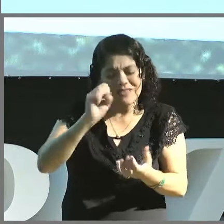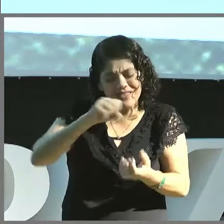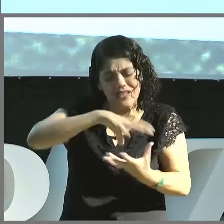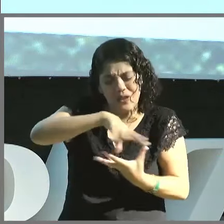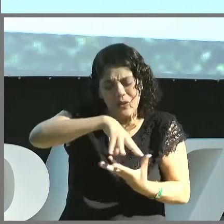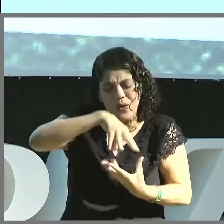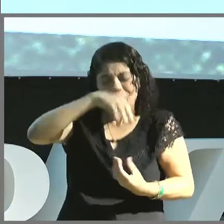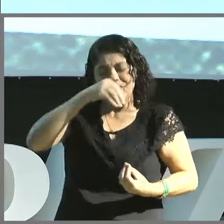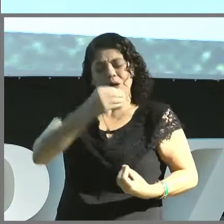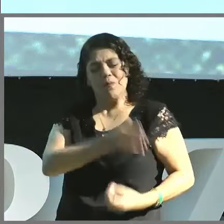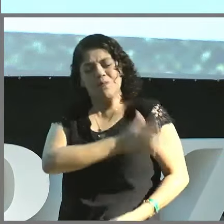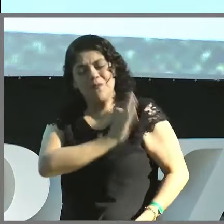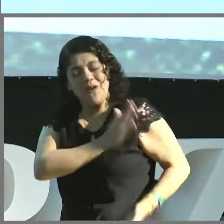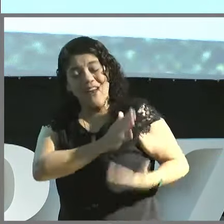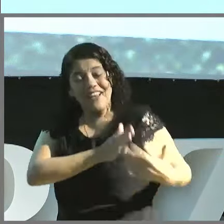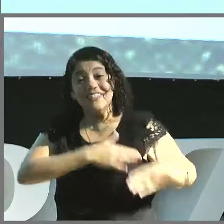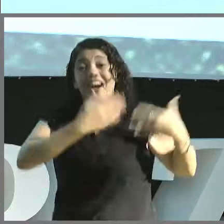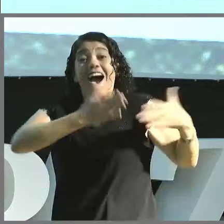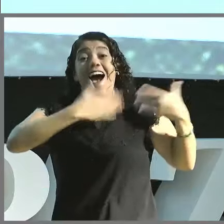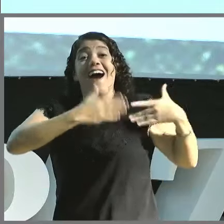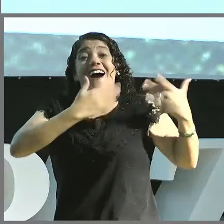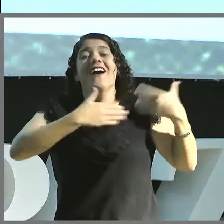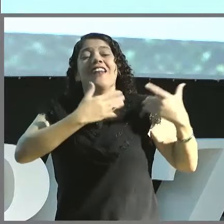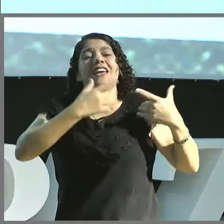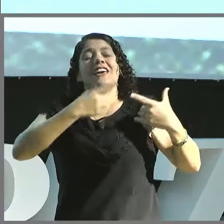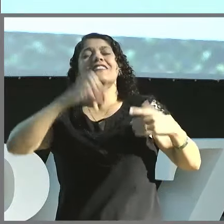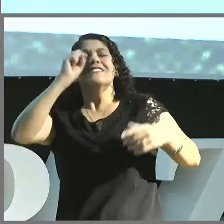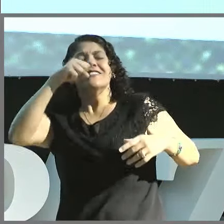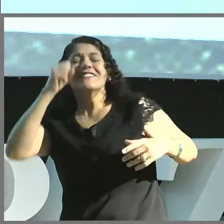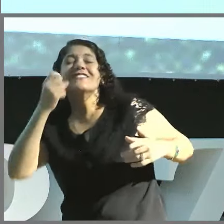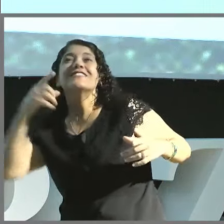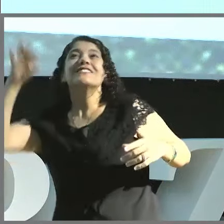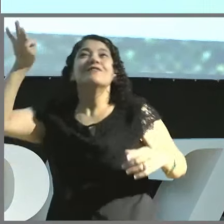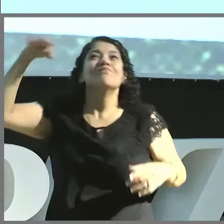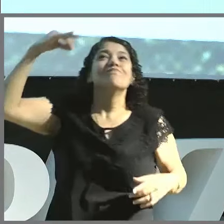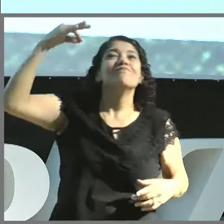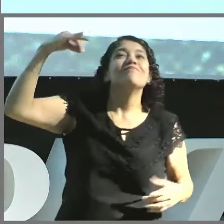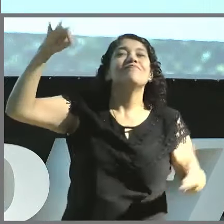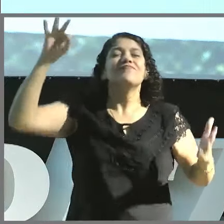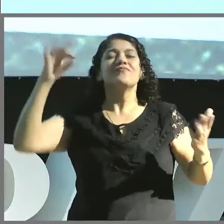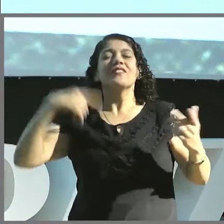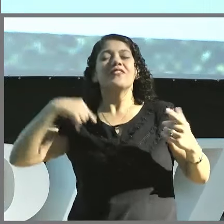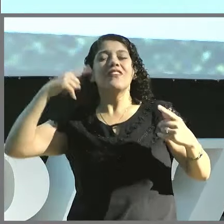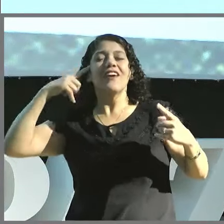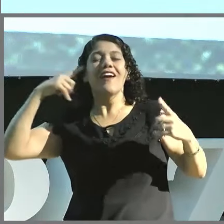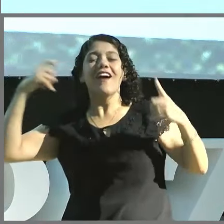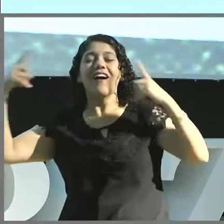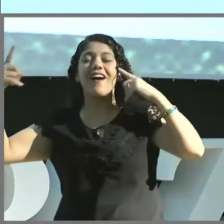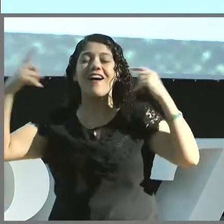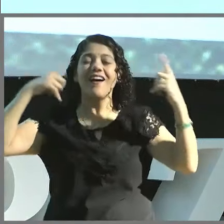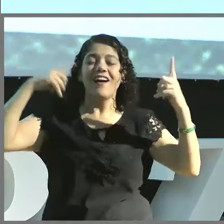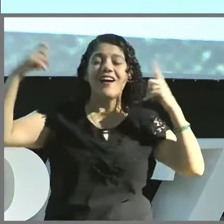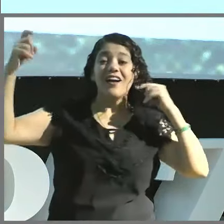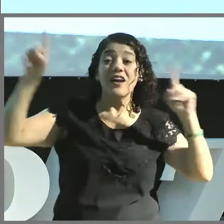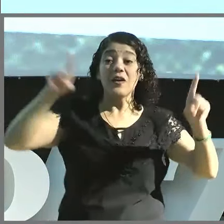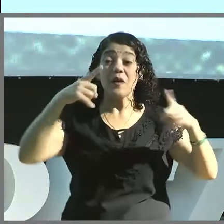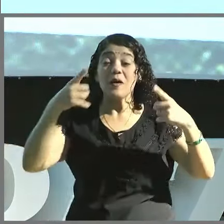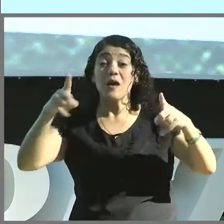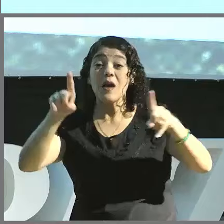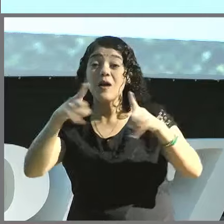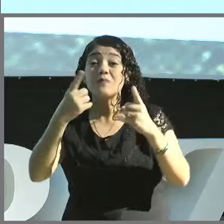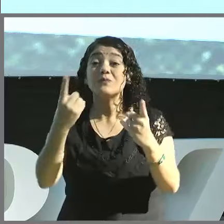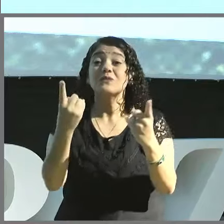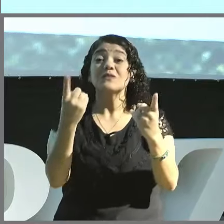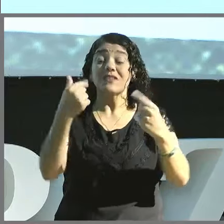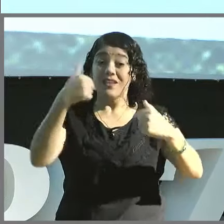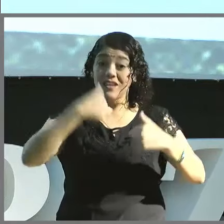meu coração canta, as bailarinas voltarão a cantar, tocando símbolos, tinindo guizos, os cantores voltarão a